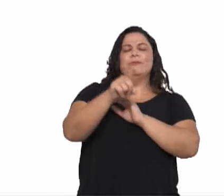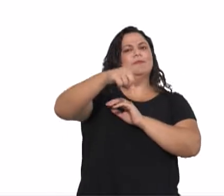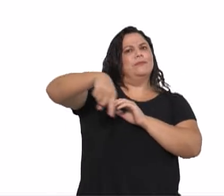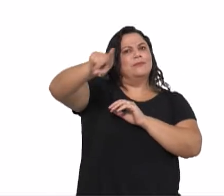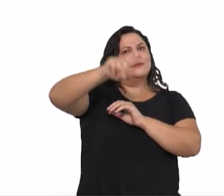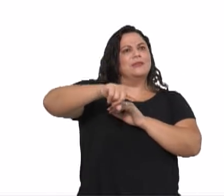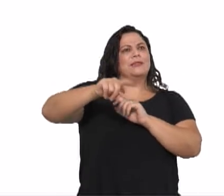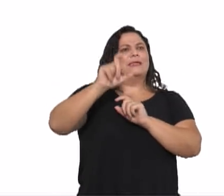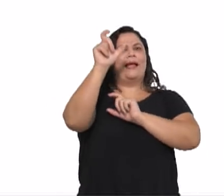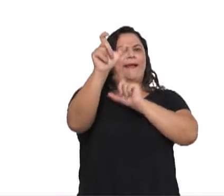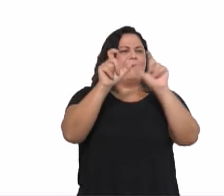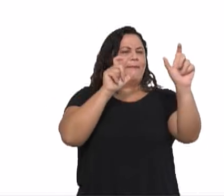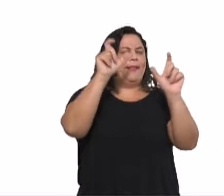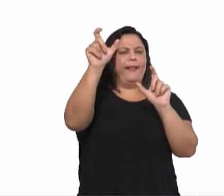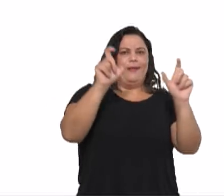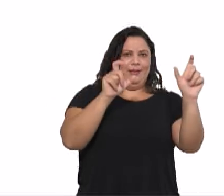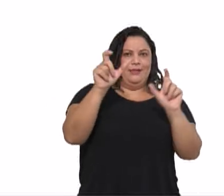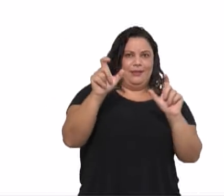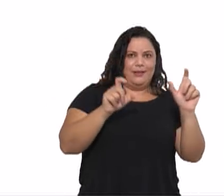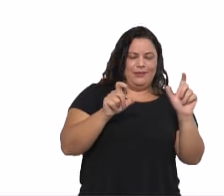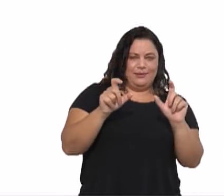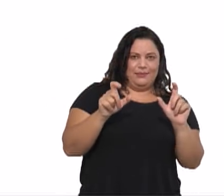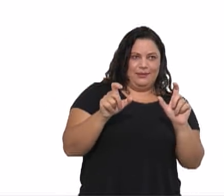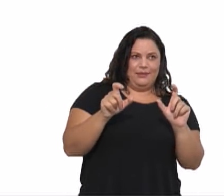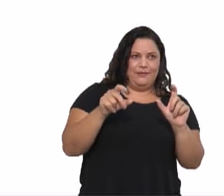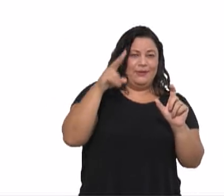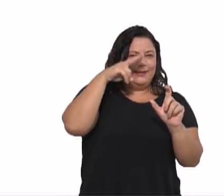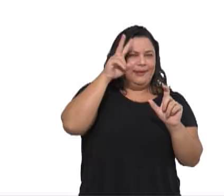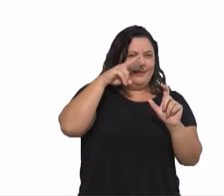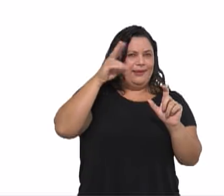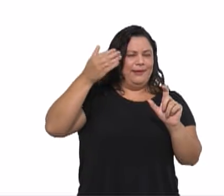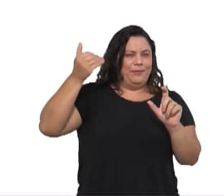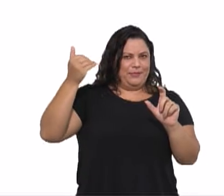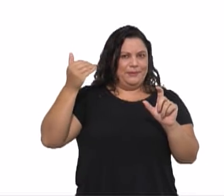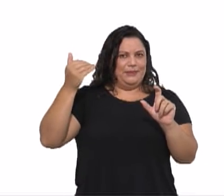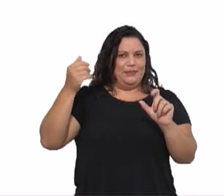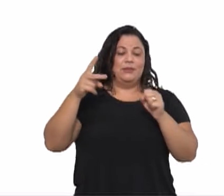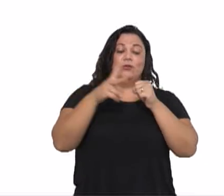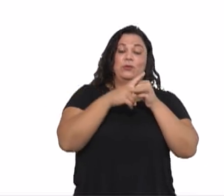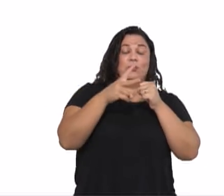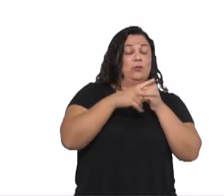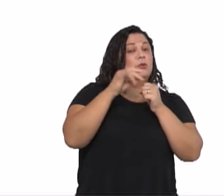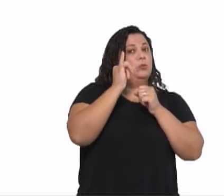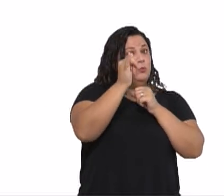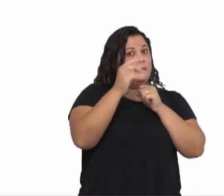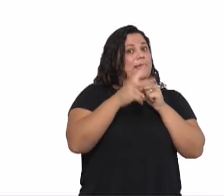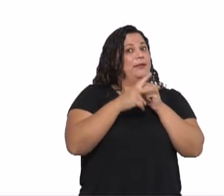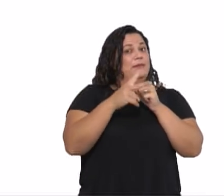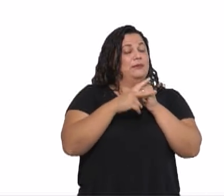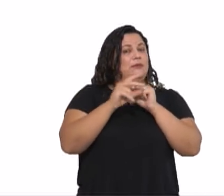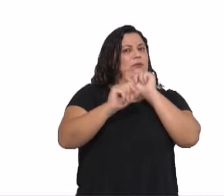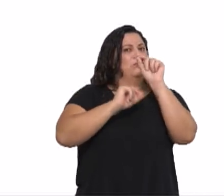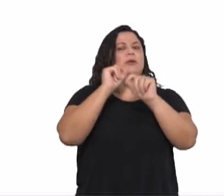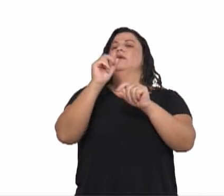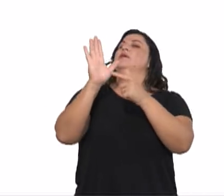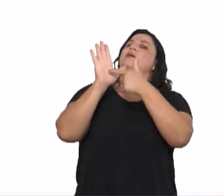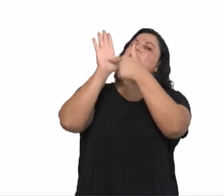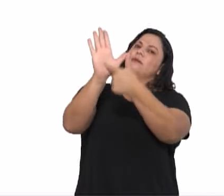em destaque, aquelas que eu trabalhei, que eu disse a você que eram verbos, o que elas representam?